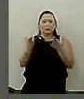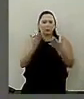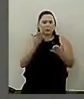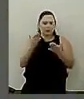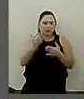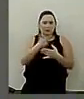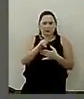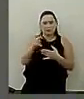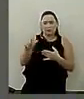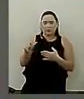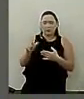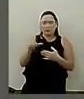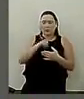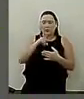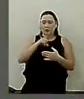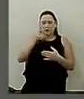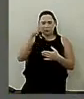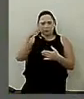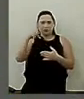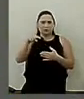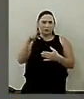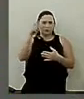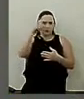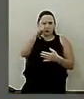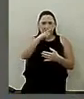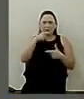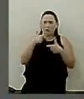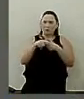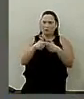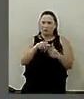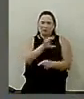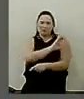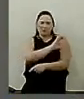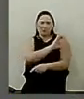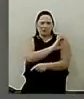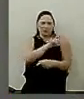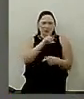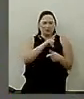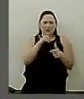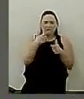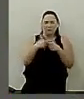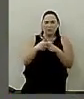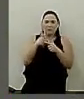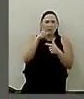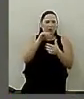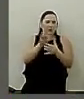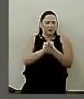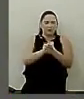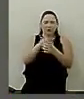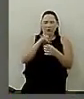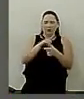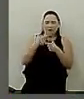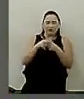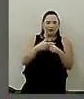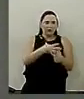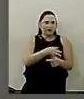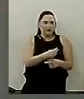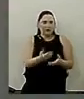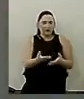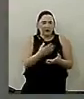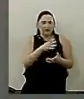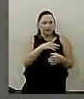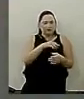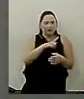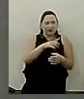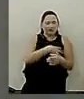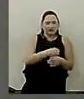por aí, mas foi uma semana difícil, ele brigou com o conselho da igreja, ele brigou com a esposa em casa, um dos filhos estava doente,